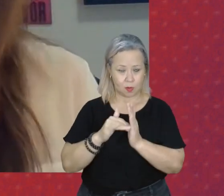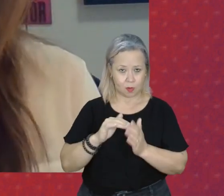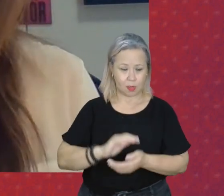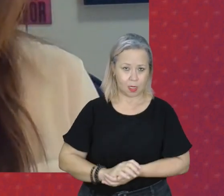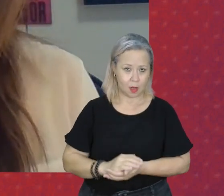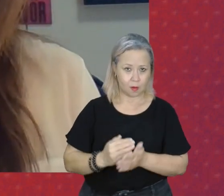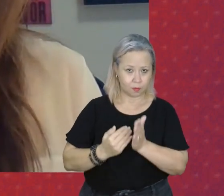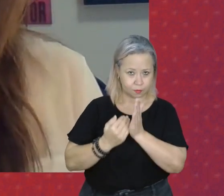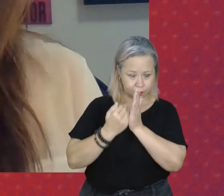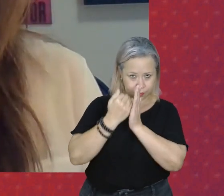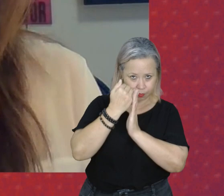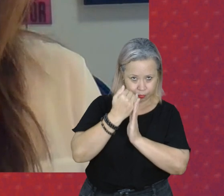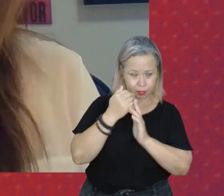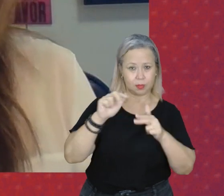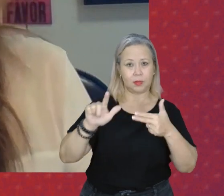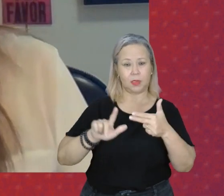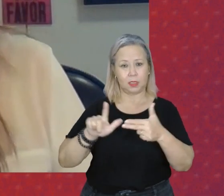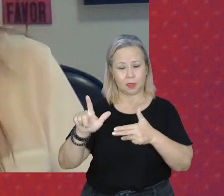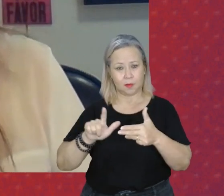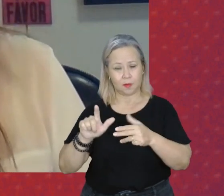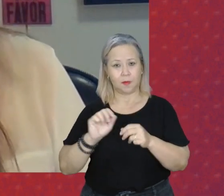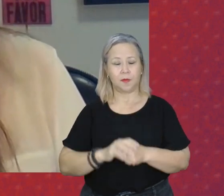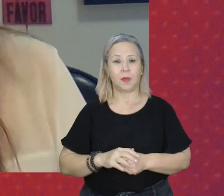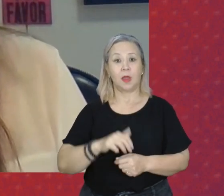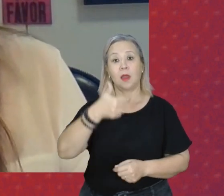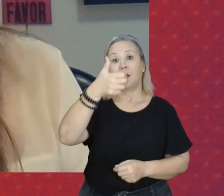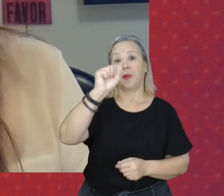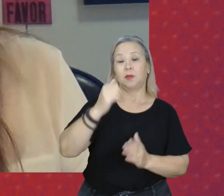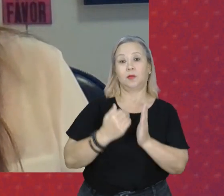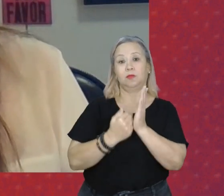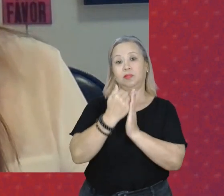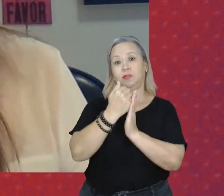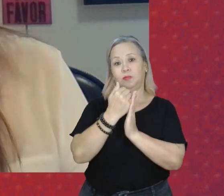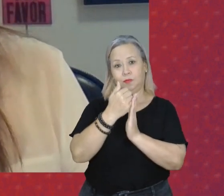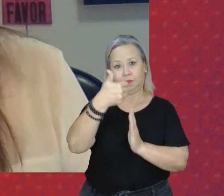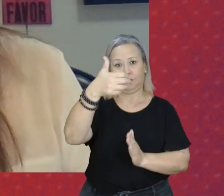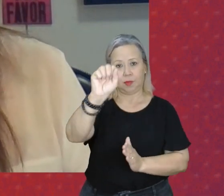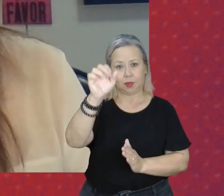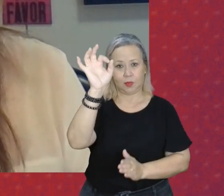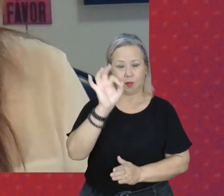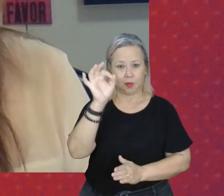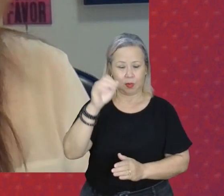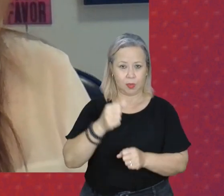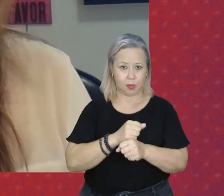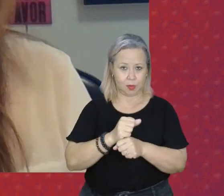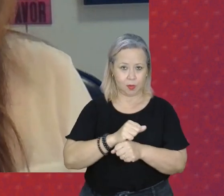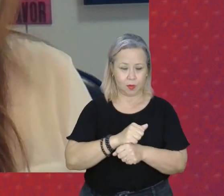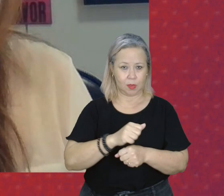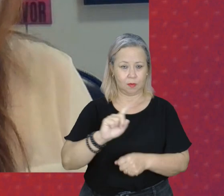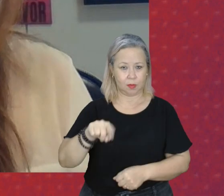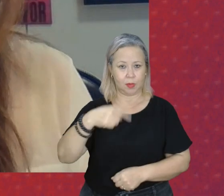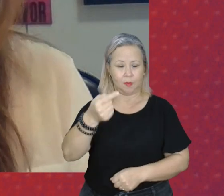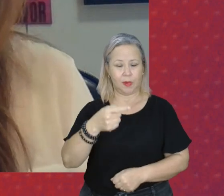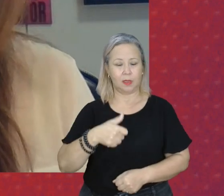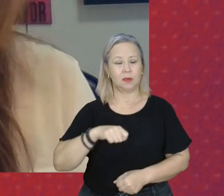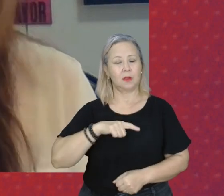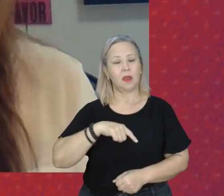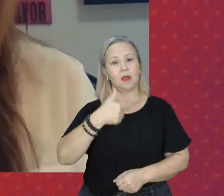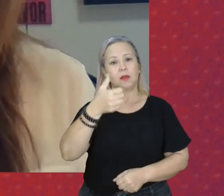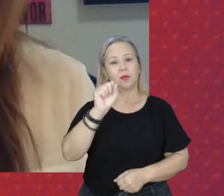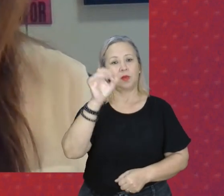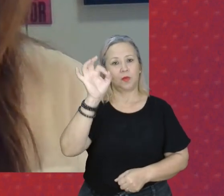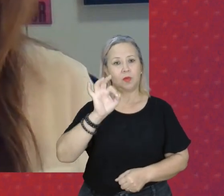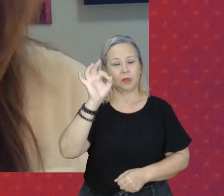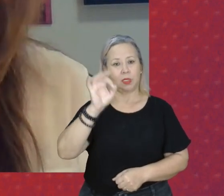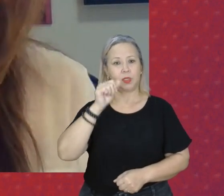né, nas Assembleias, para 18% agora, a partir do ano que vem, a gente vai ter 18% de mulheres, né,